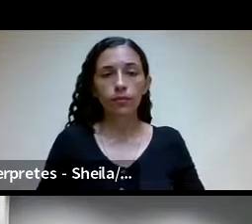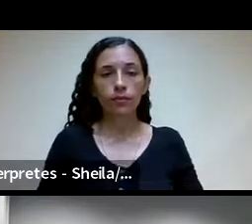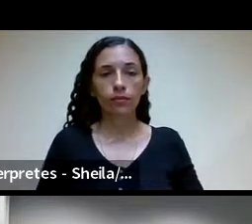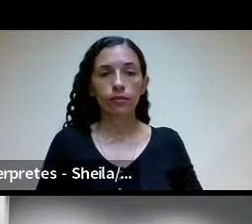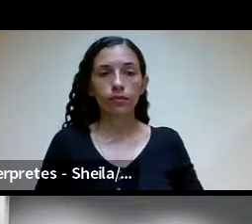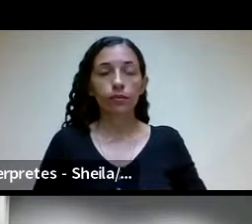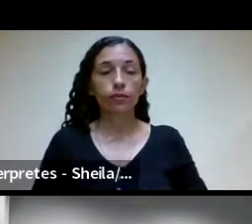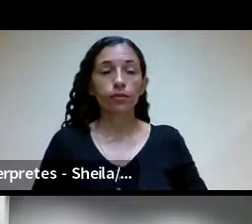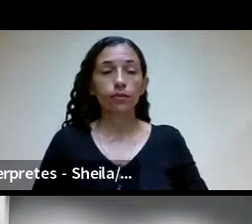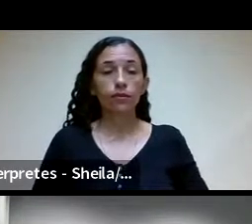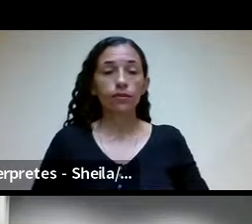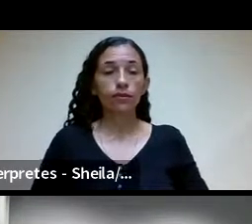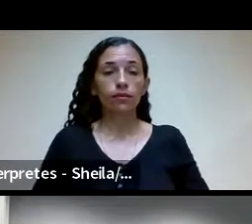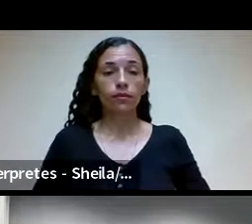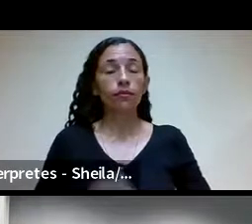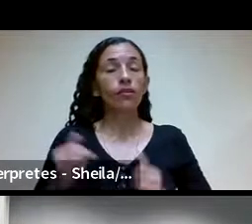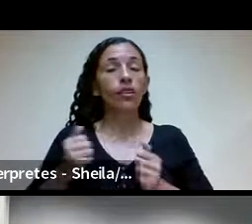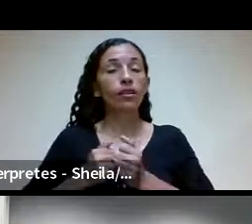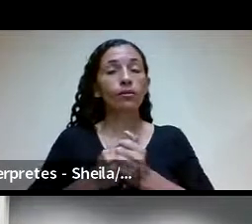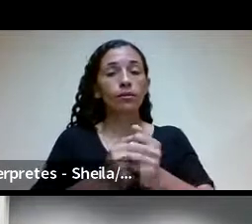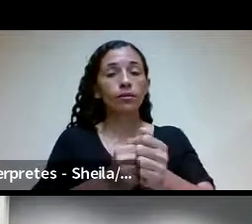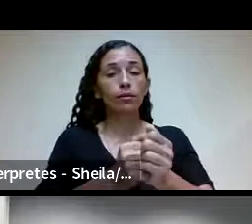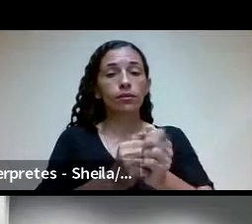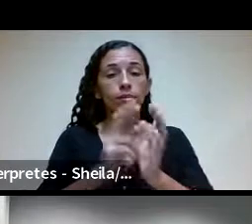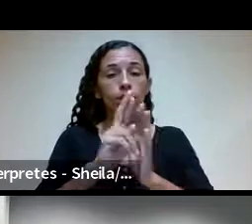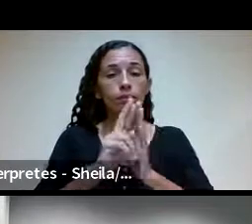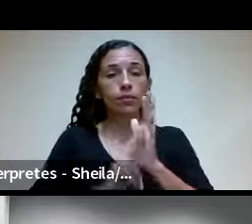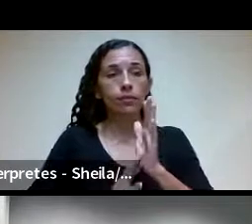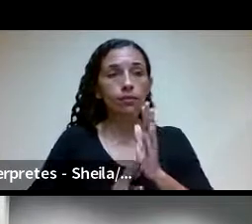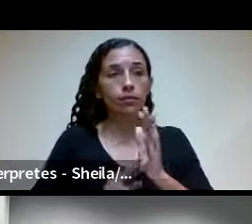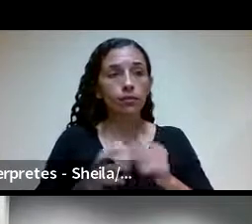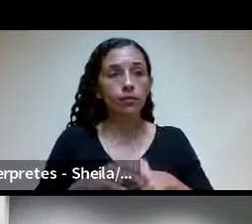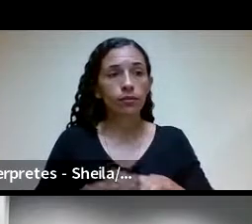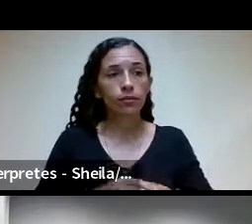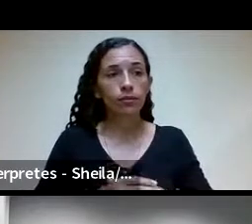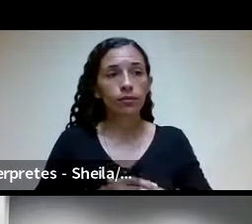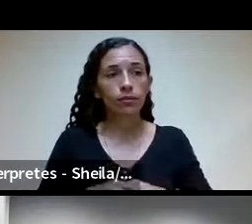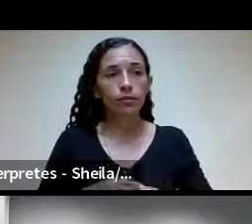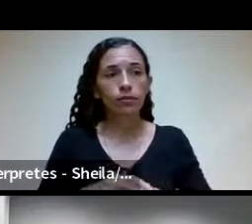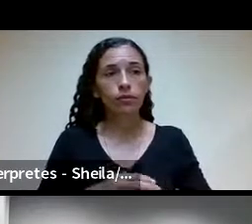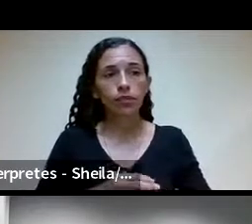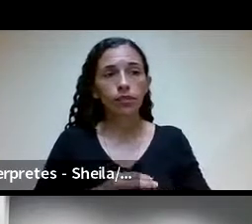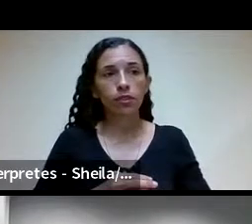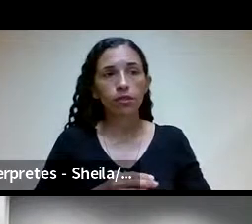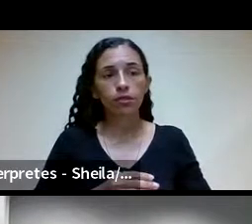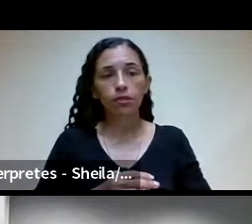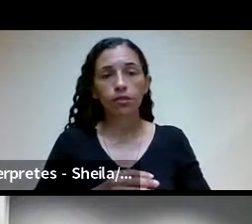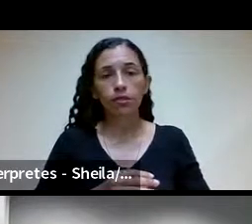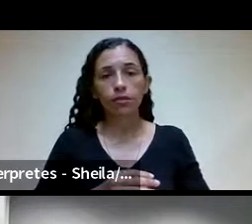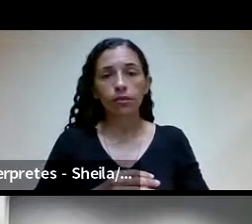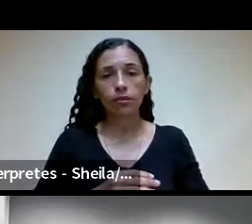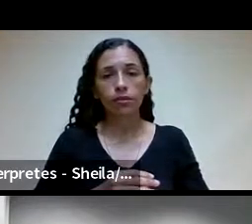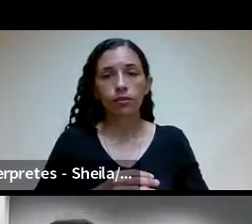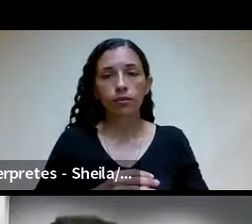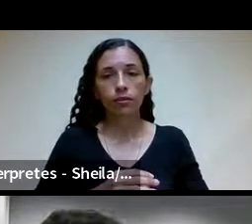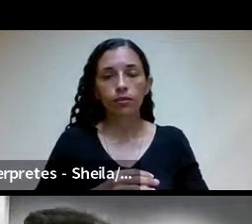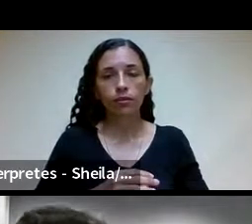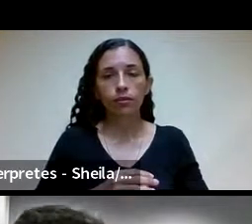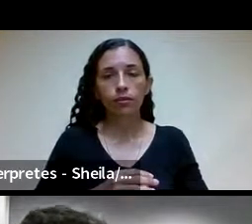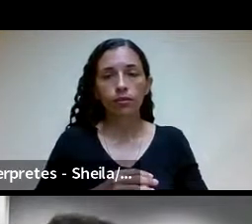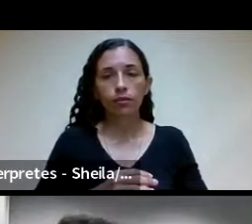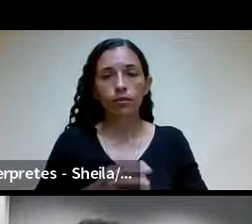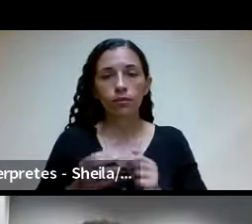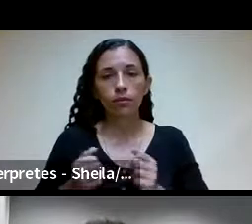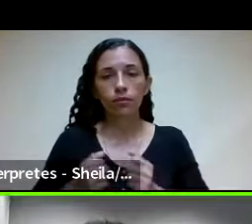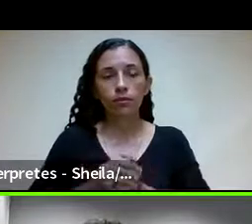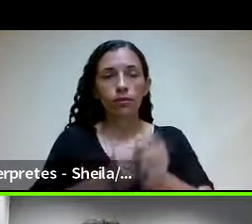Senhor presidente, eu acompanho bem lançado o voto do relator. Doutor Zé Carlos. Acompanho o